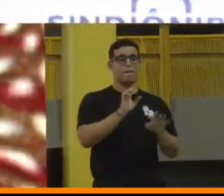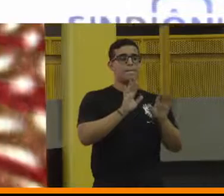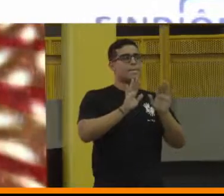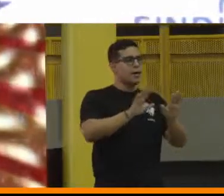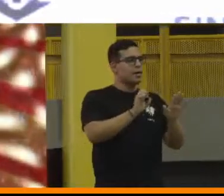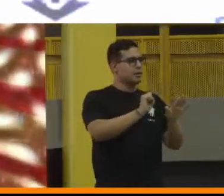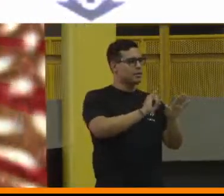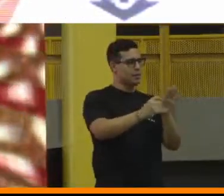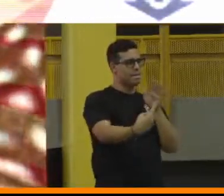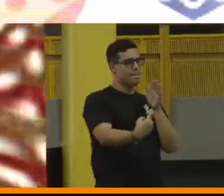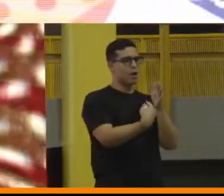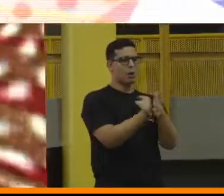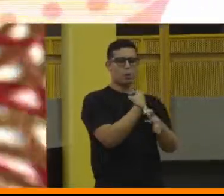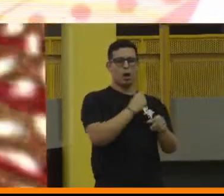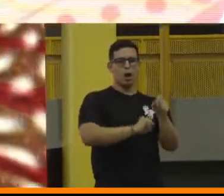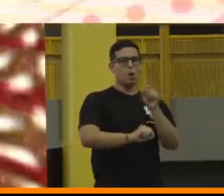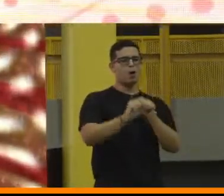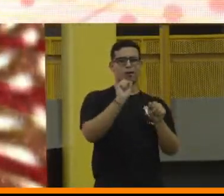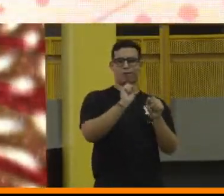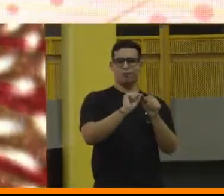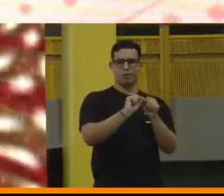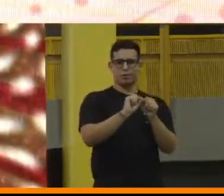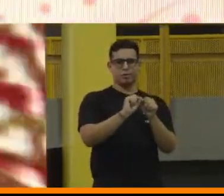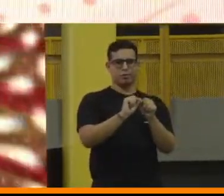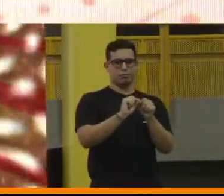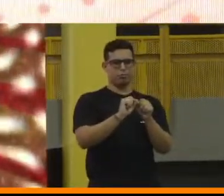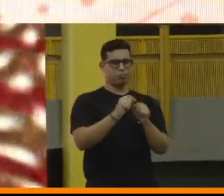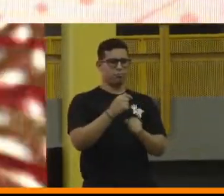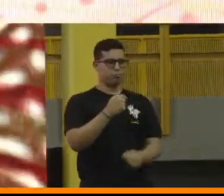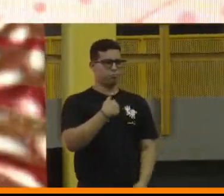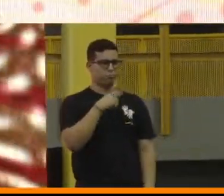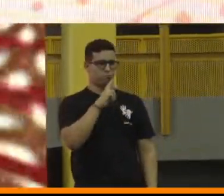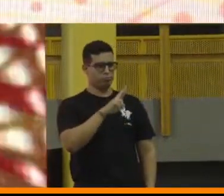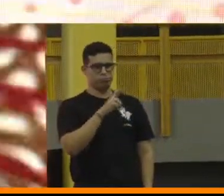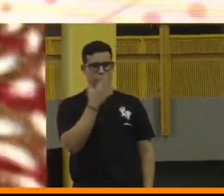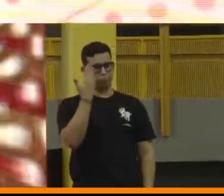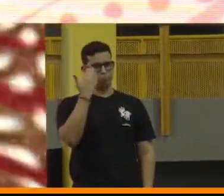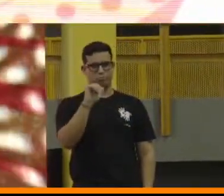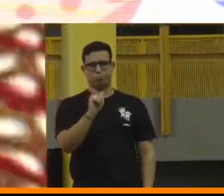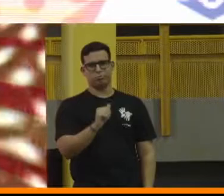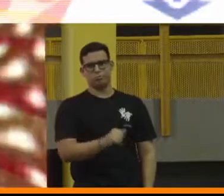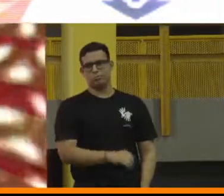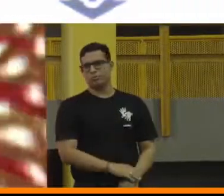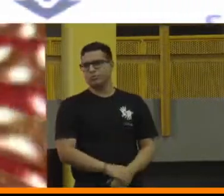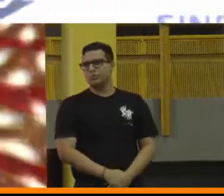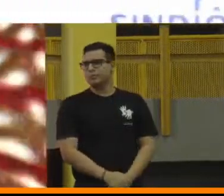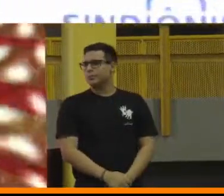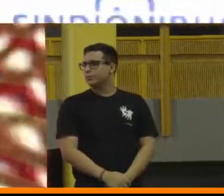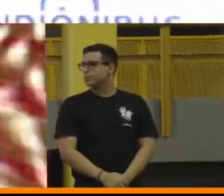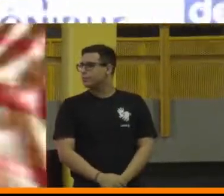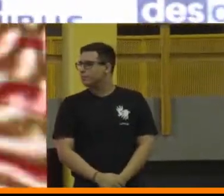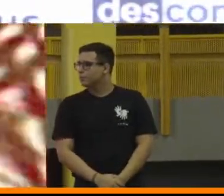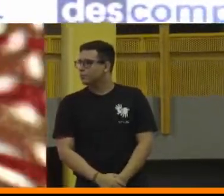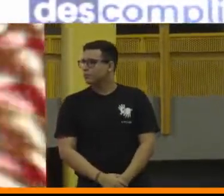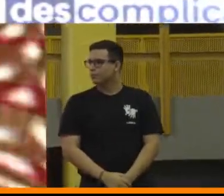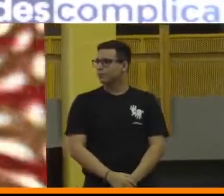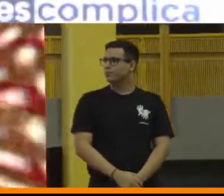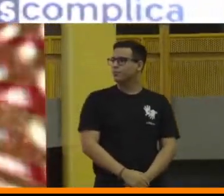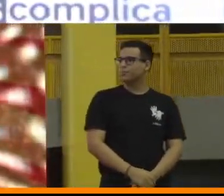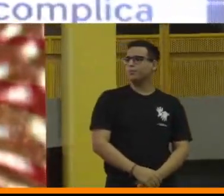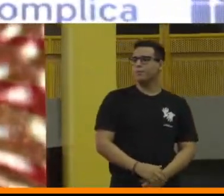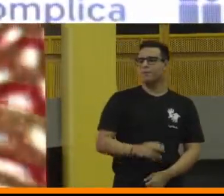o que foi que eu fiz? Eu não sei. Vamos lembrar de você, quando você